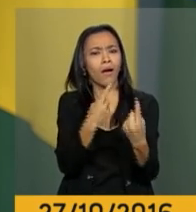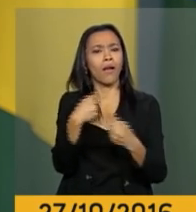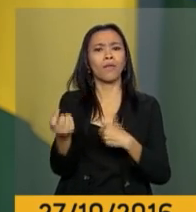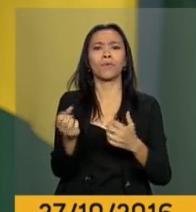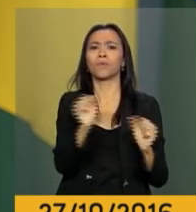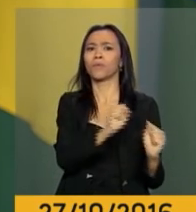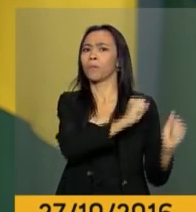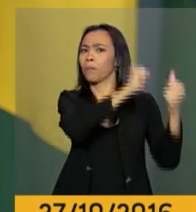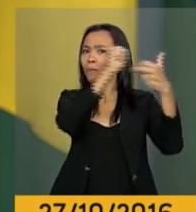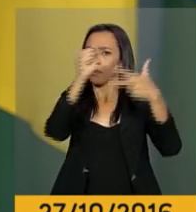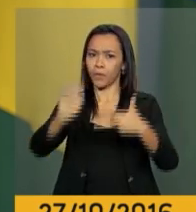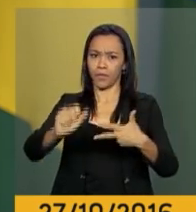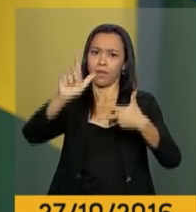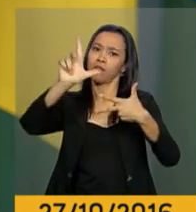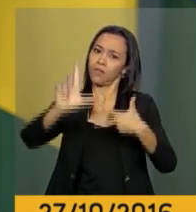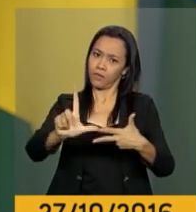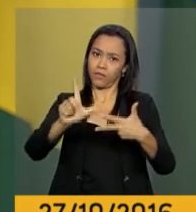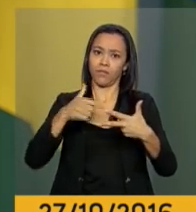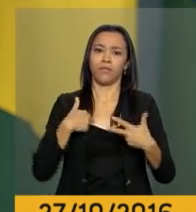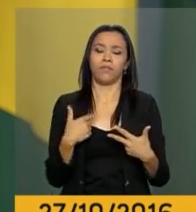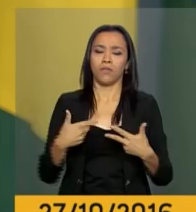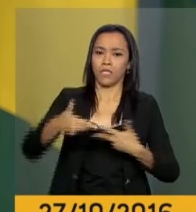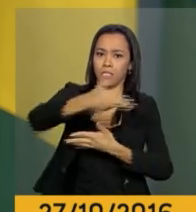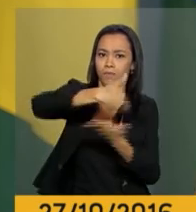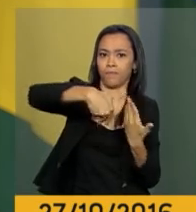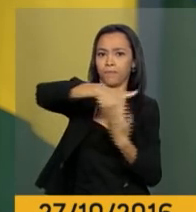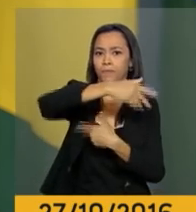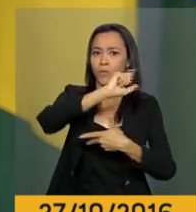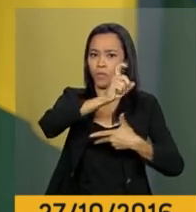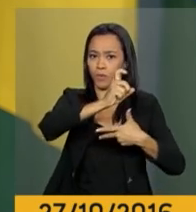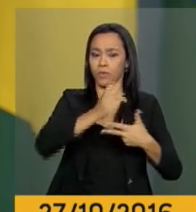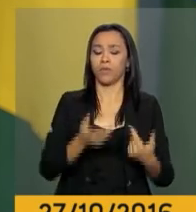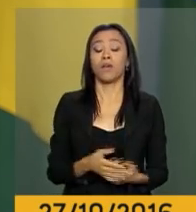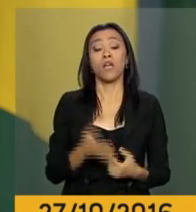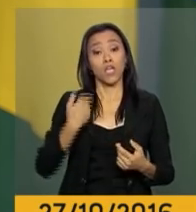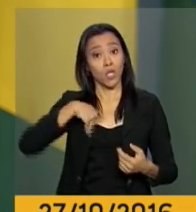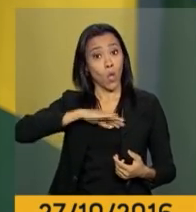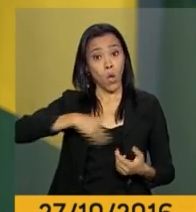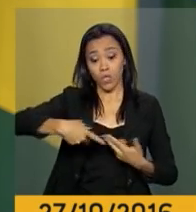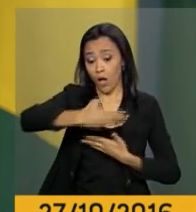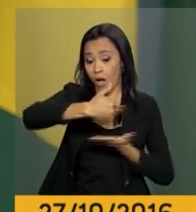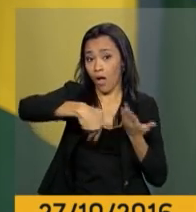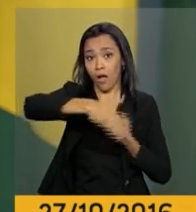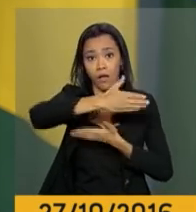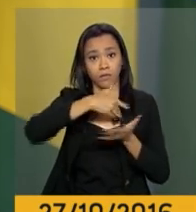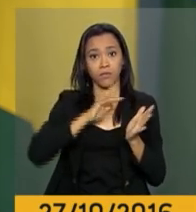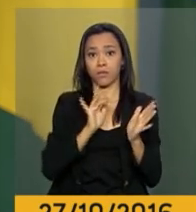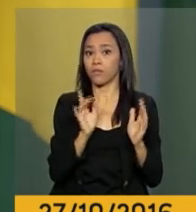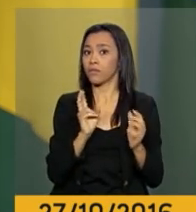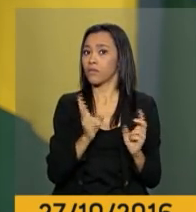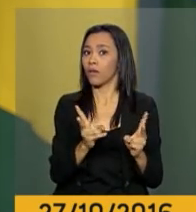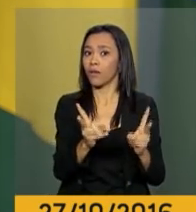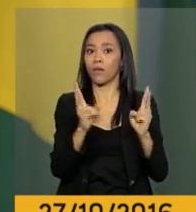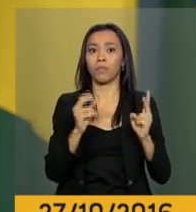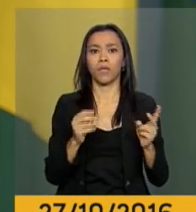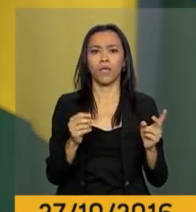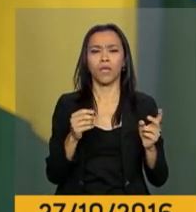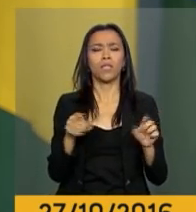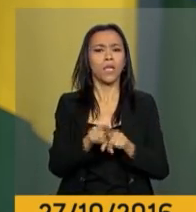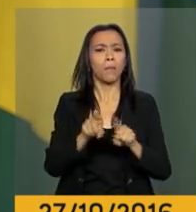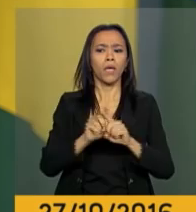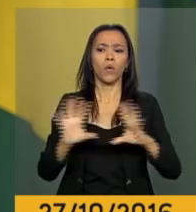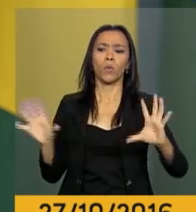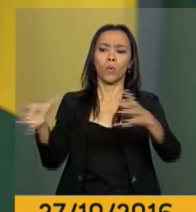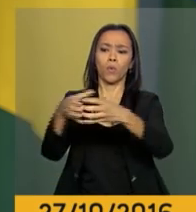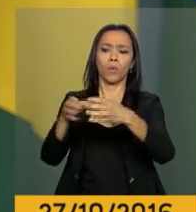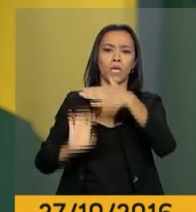Legislativo. E, ao mesmo tempo, o Afif sabe disso, o quanto nós dialogamos com a classe